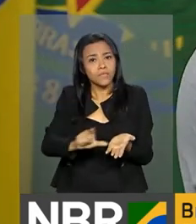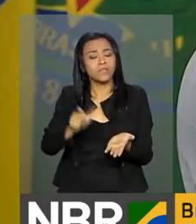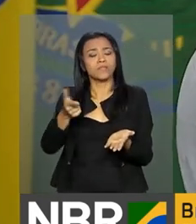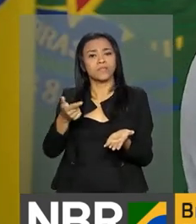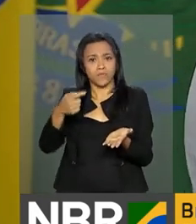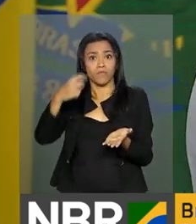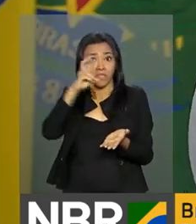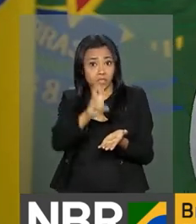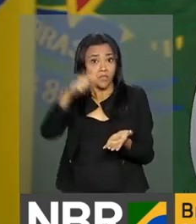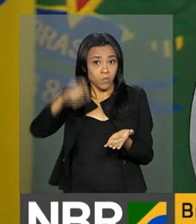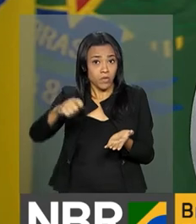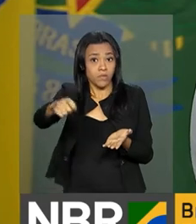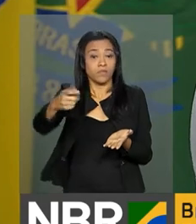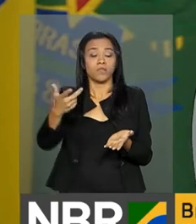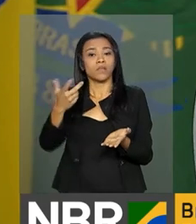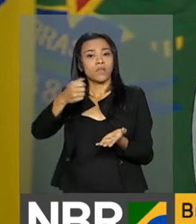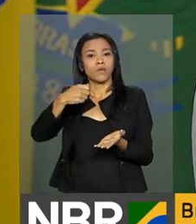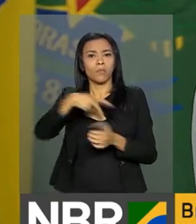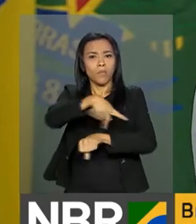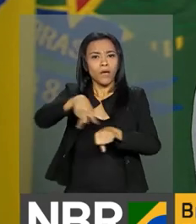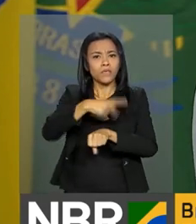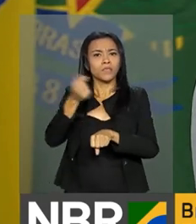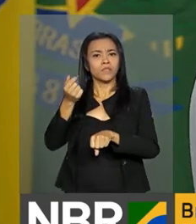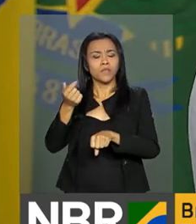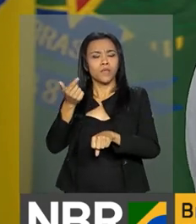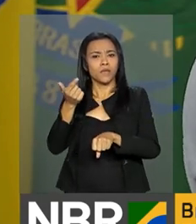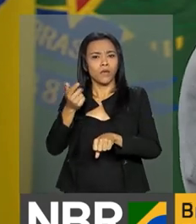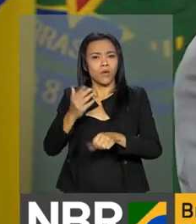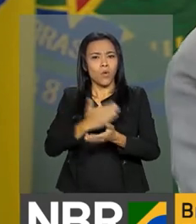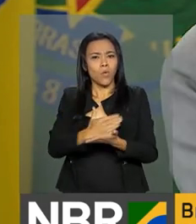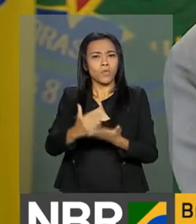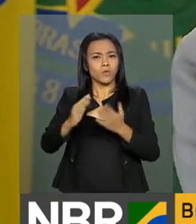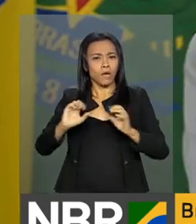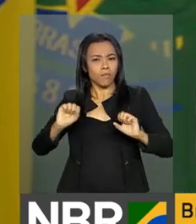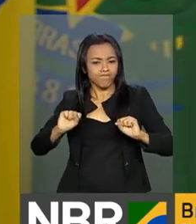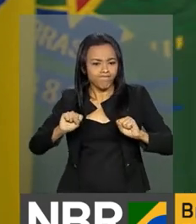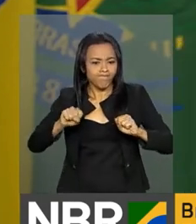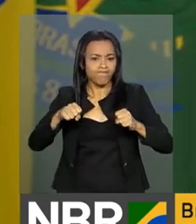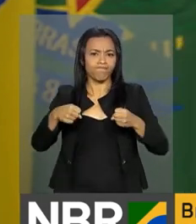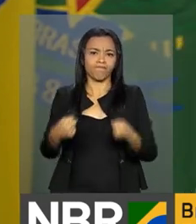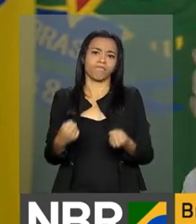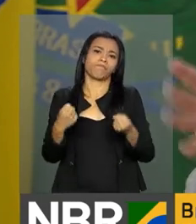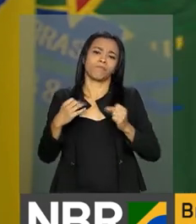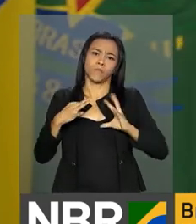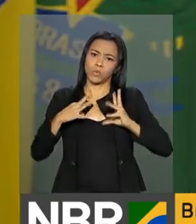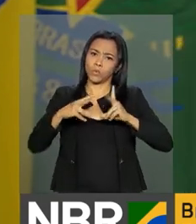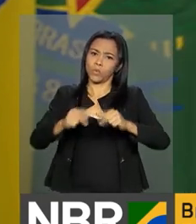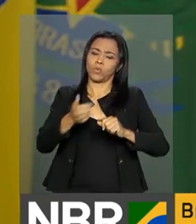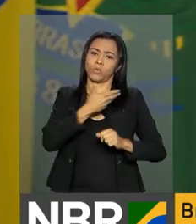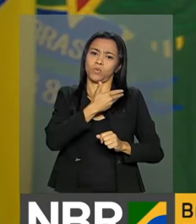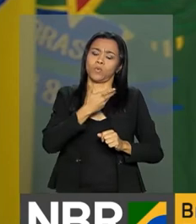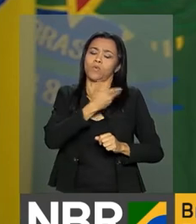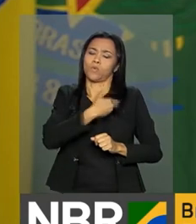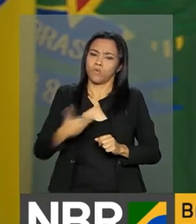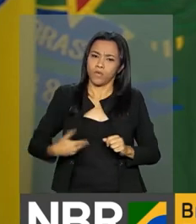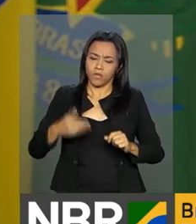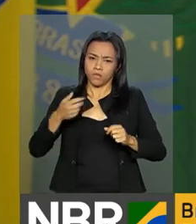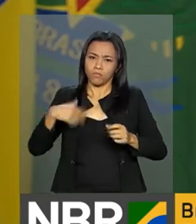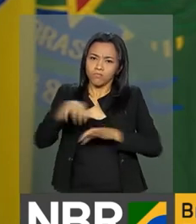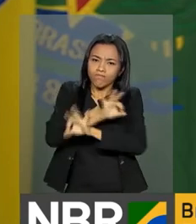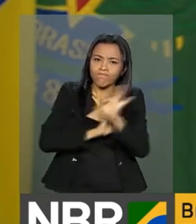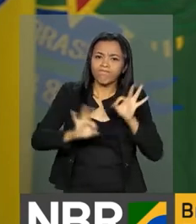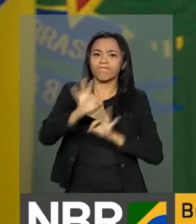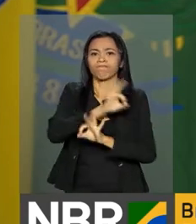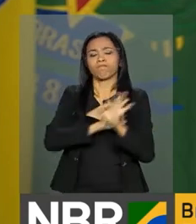cinco meses que o país começou a responder ao trabalho de todo o governo fez de combate à recessão e de crescimento